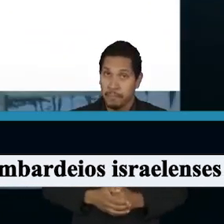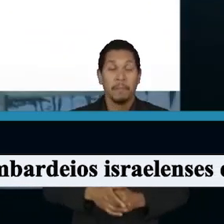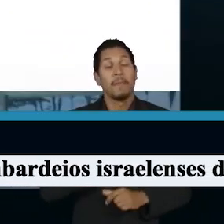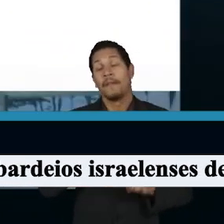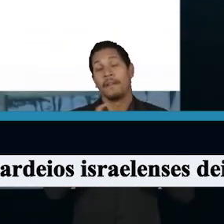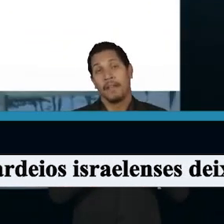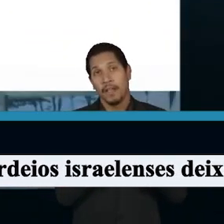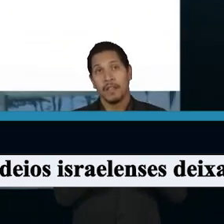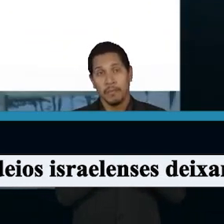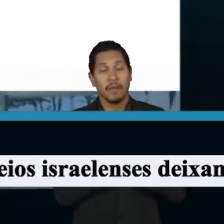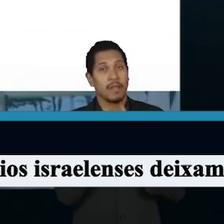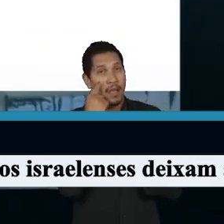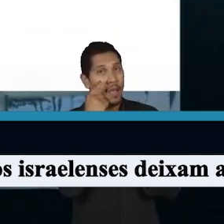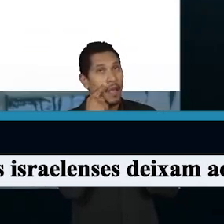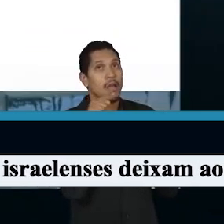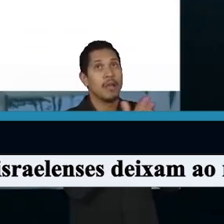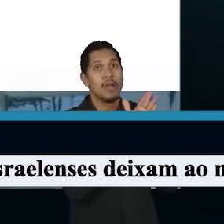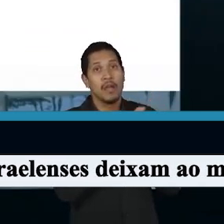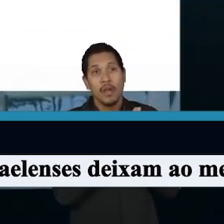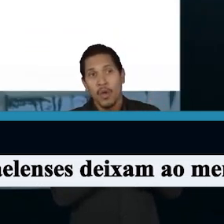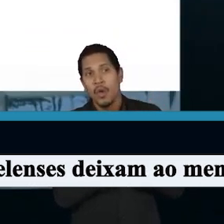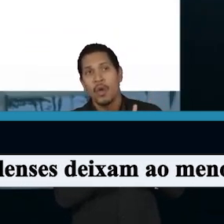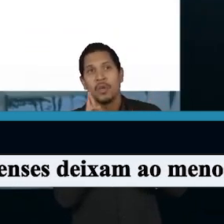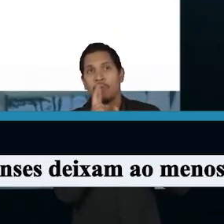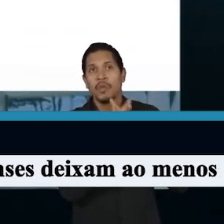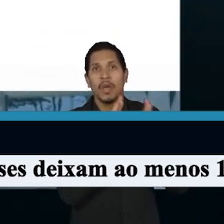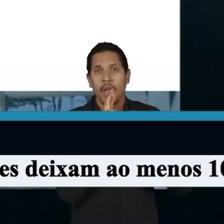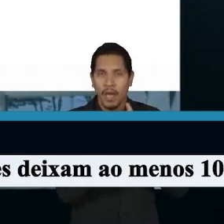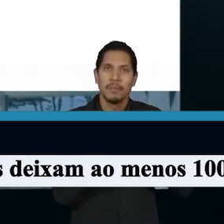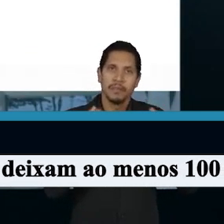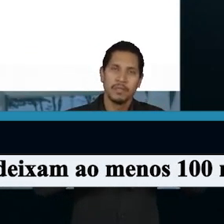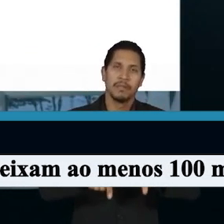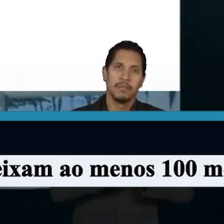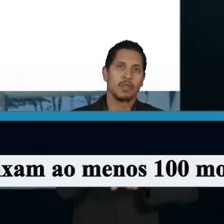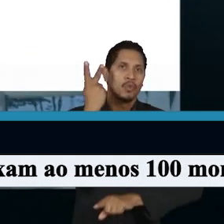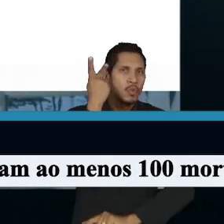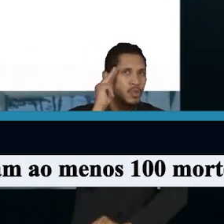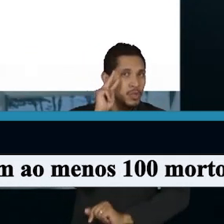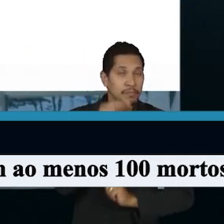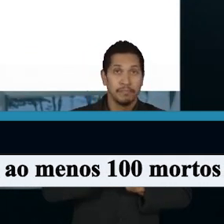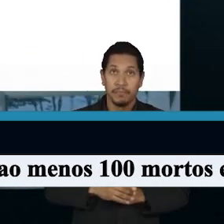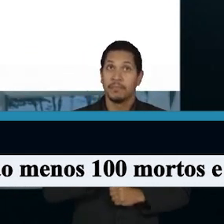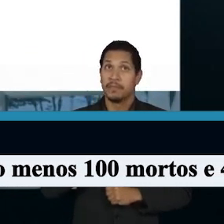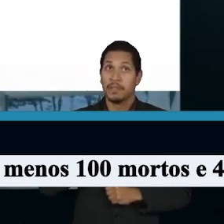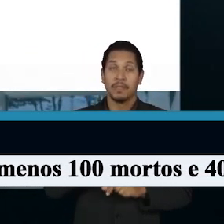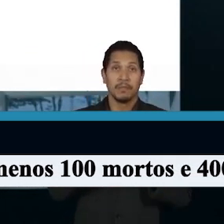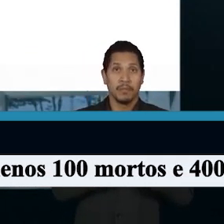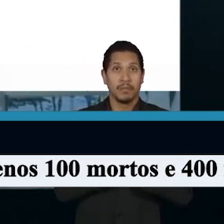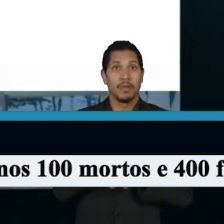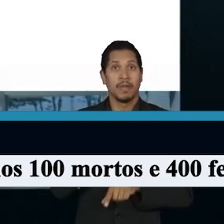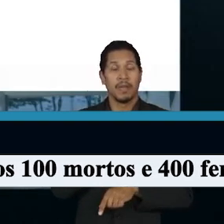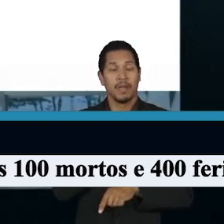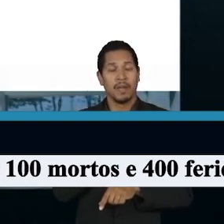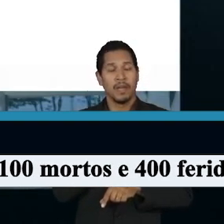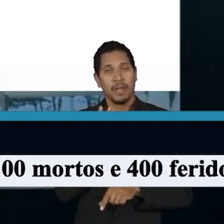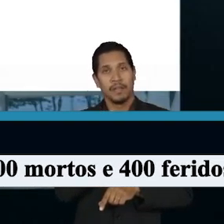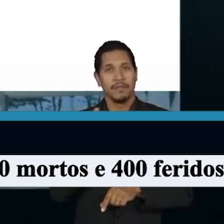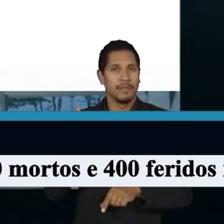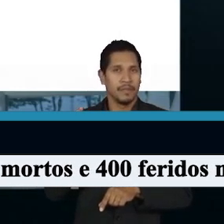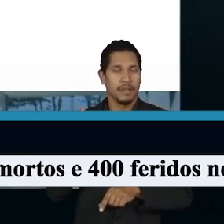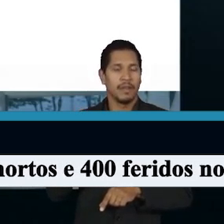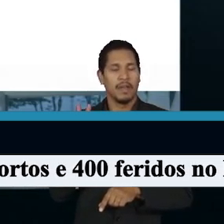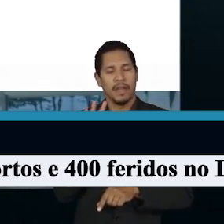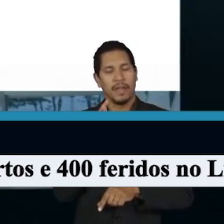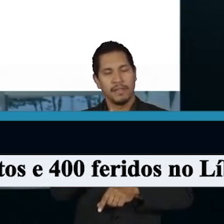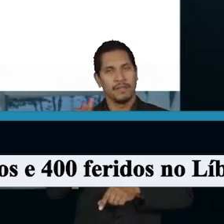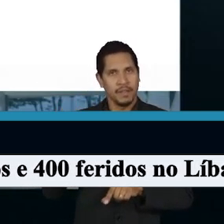federais que devem ser respondidas em até 48 horas. À Receita Federal e ao Banco Central, a situação legal do X no Brasil.